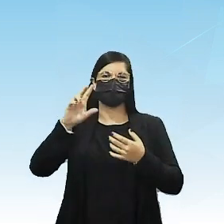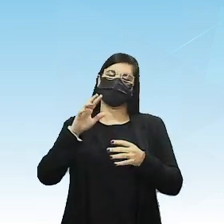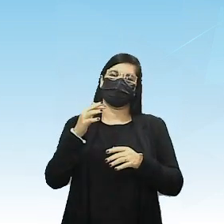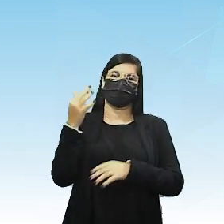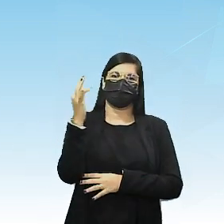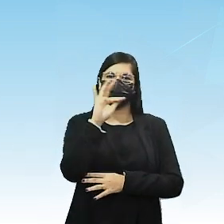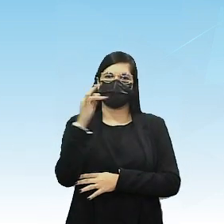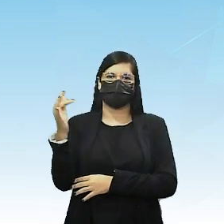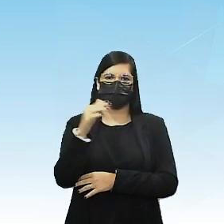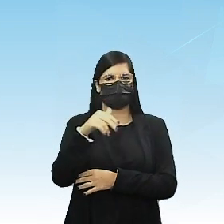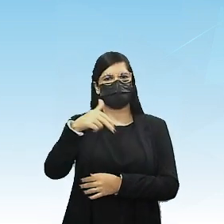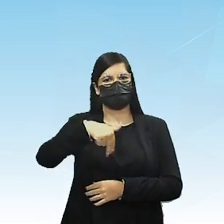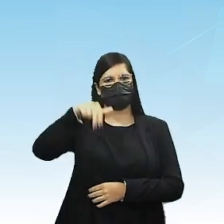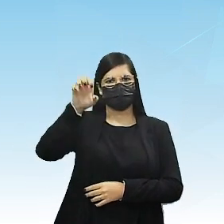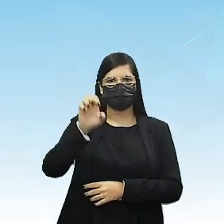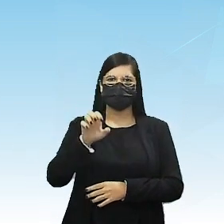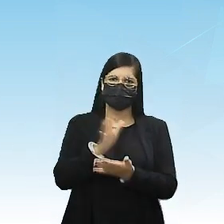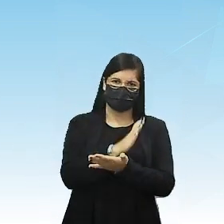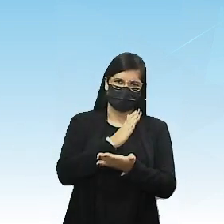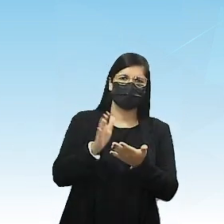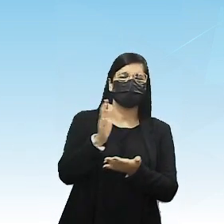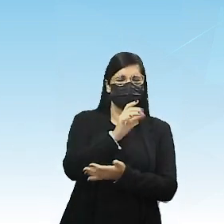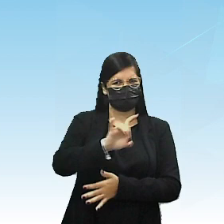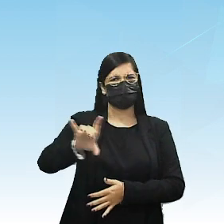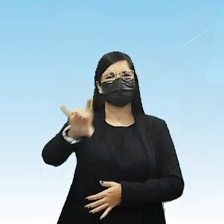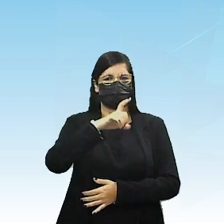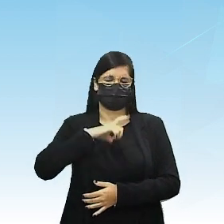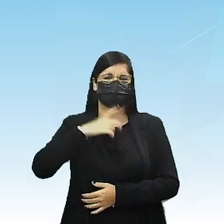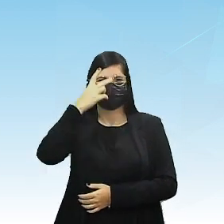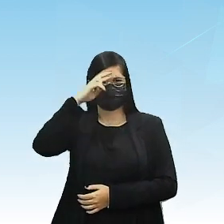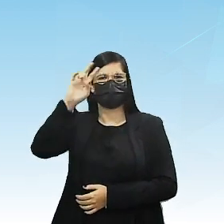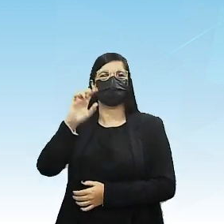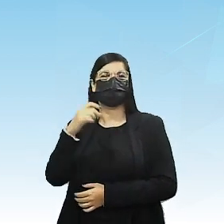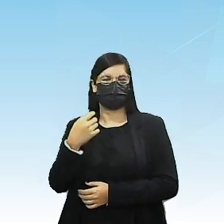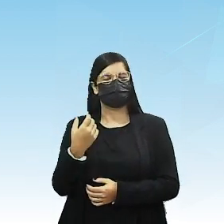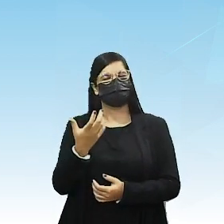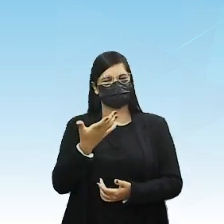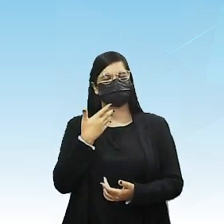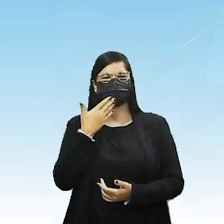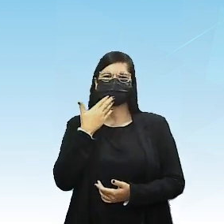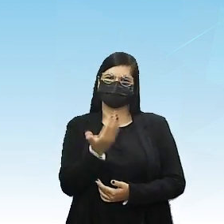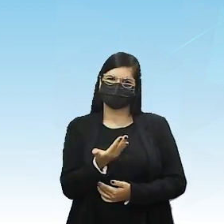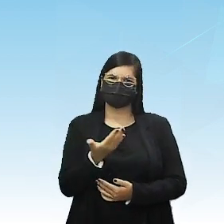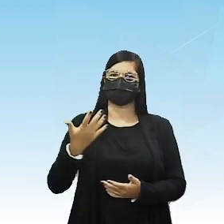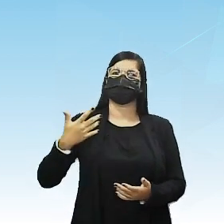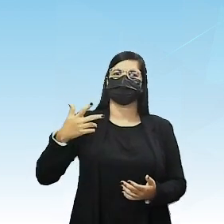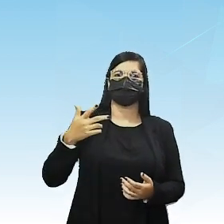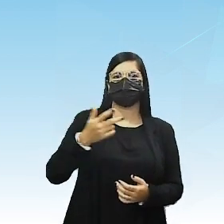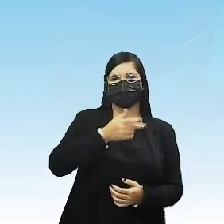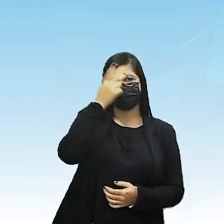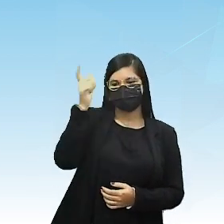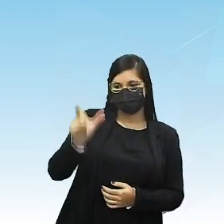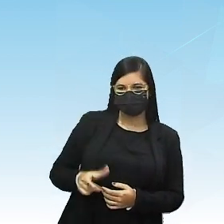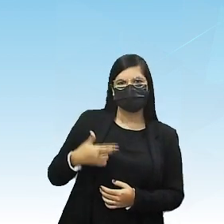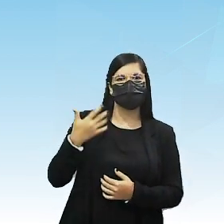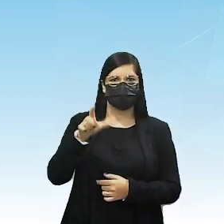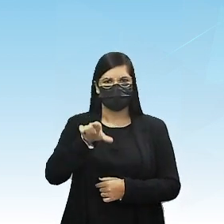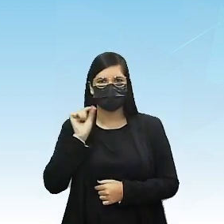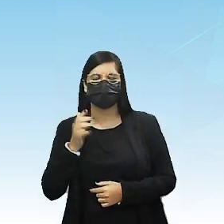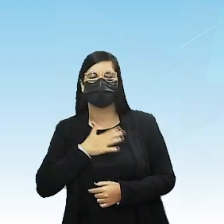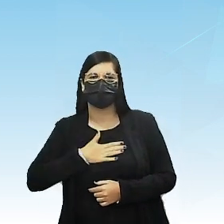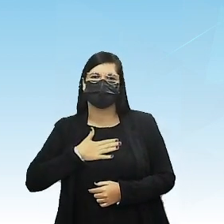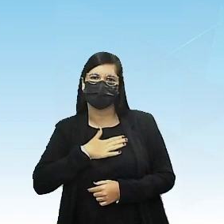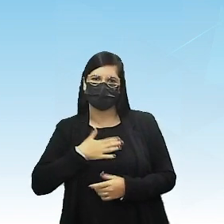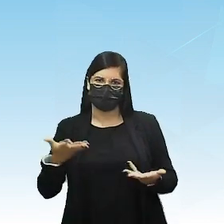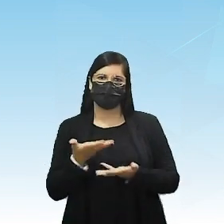Então, acho que todo mundo tem sua lenda favorita, sua história folclórica que mais gosta, seu personagem do folclore que mais gosta. Então, a gente